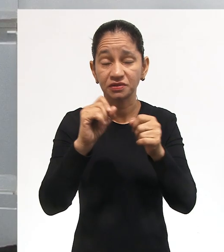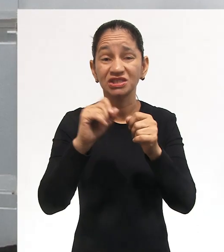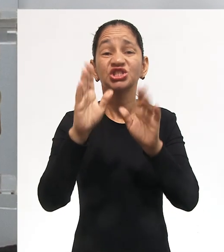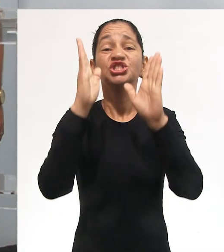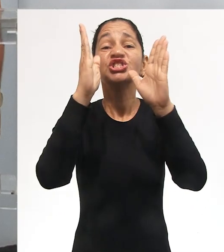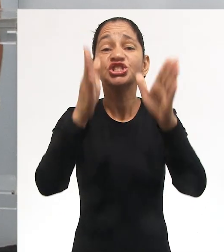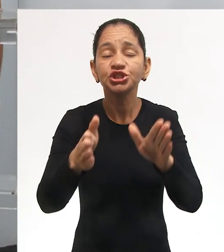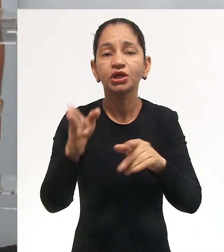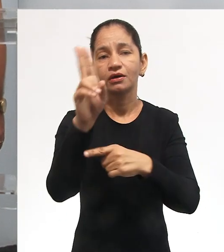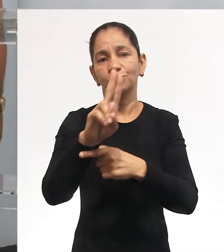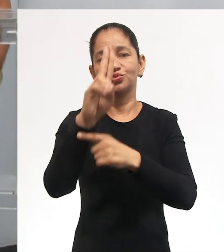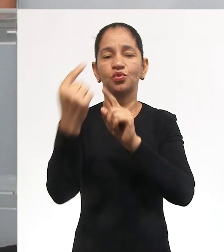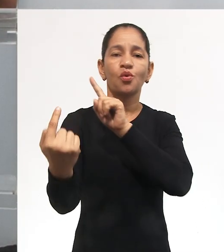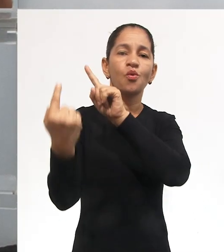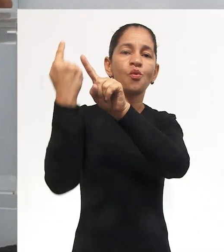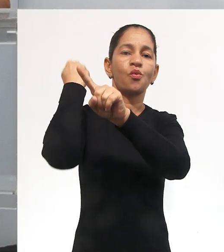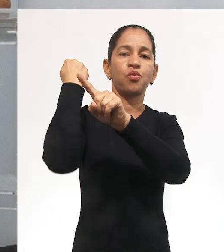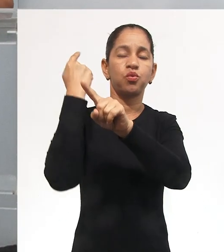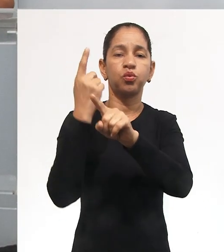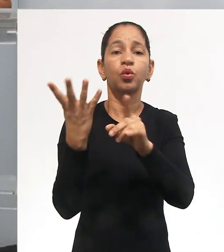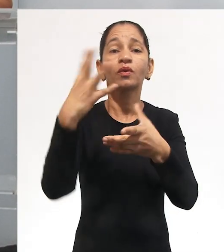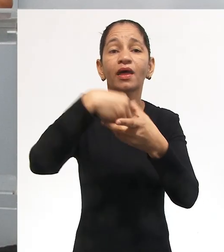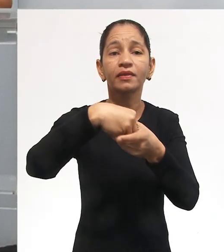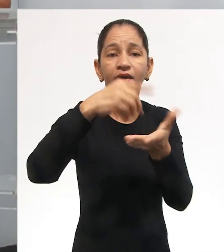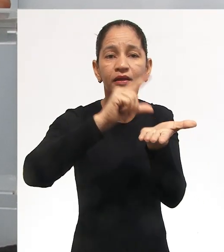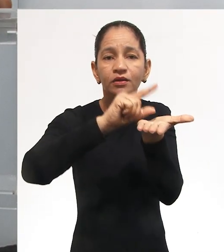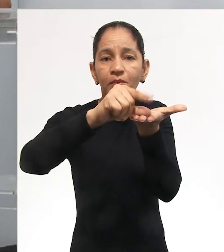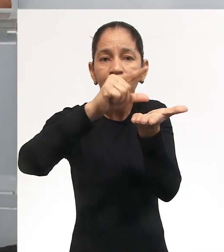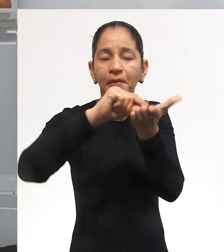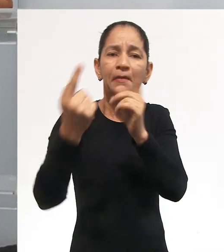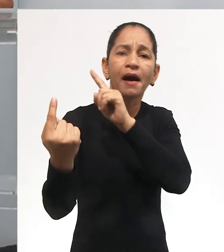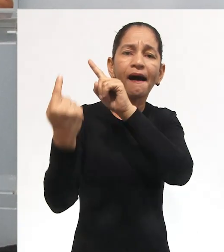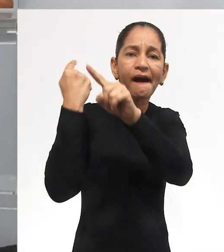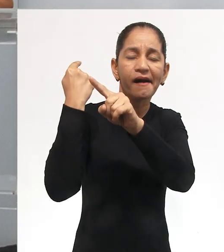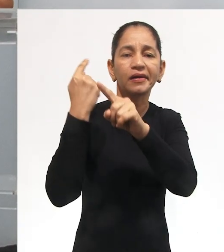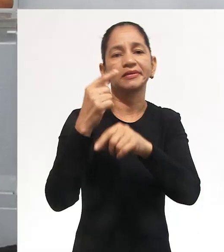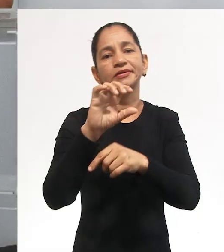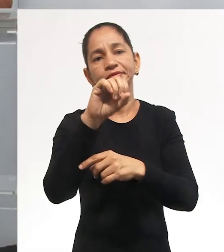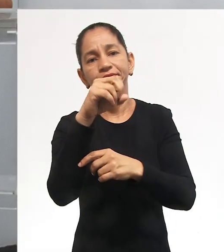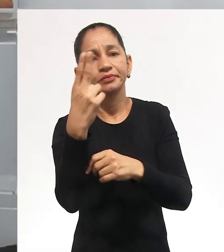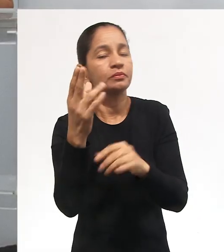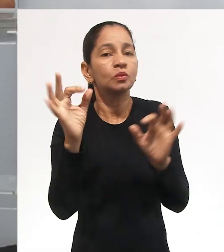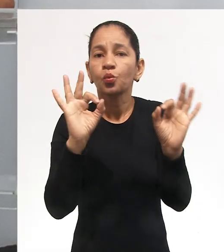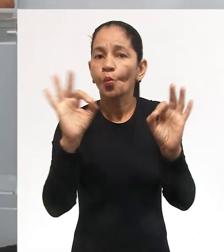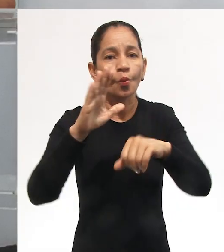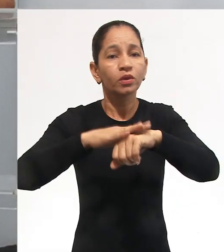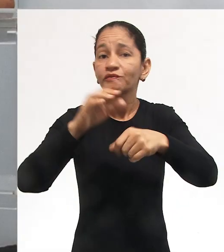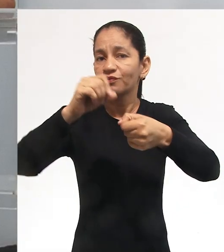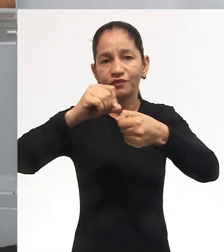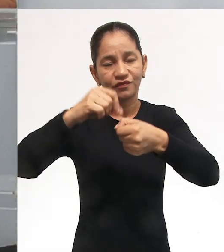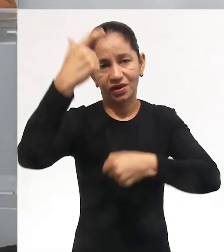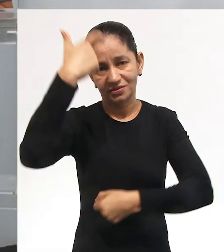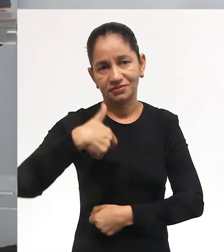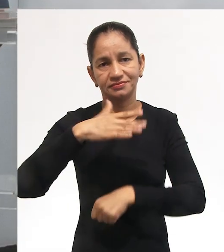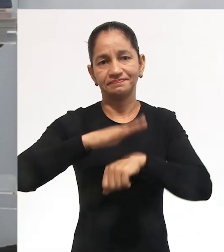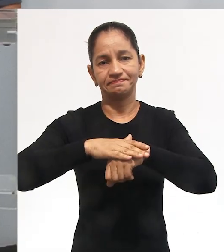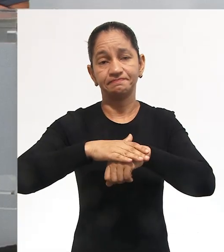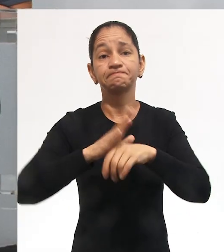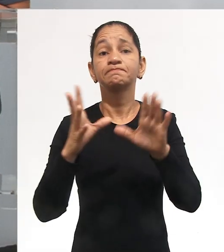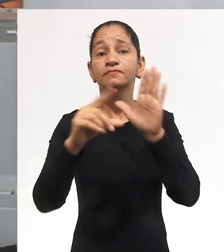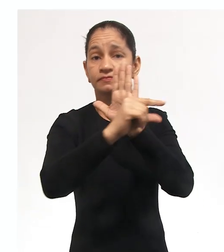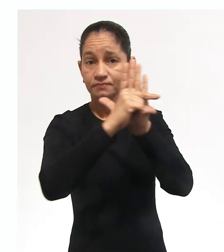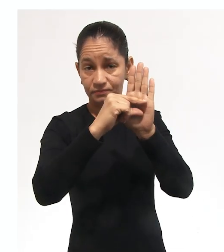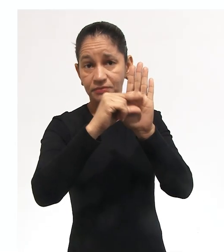já foi utilizado anteriormente, ele faz parte de um artigo, né, que tem relação com o tema, ele não foi elaborado por você, ele entra